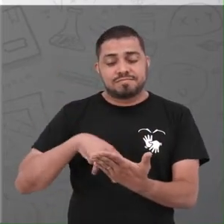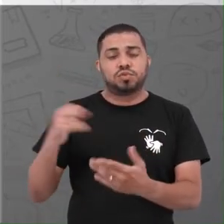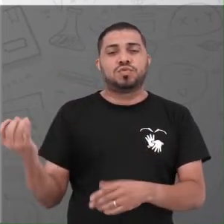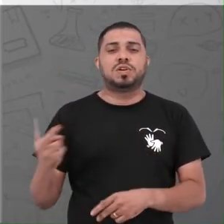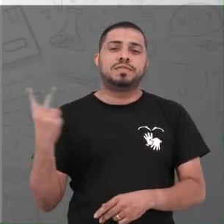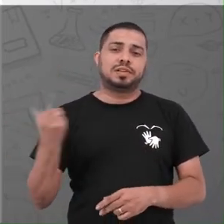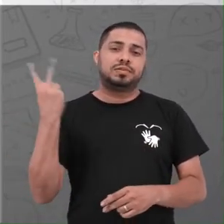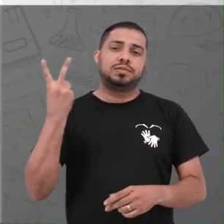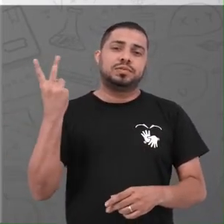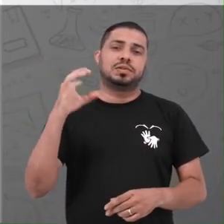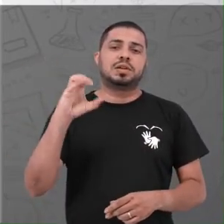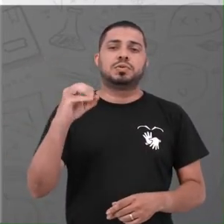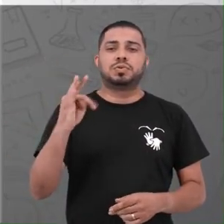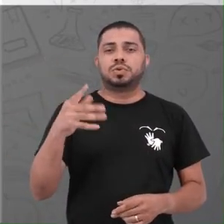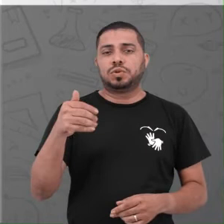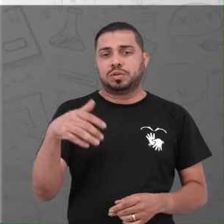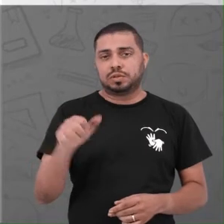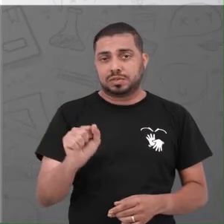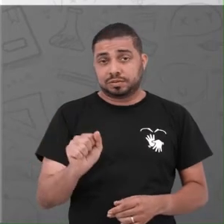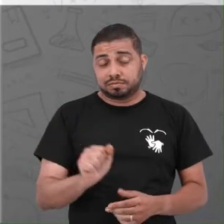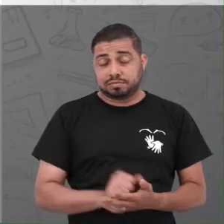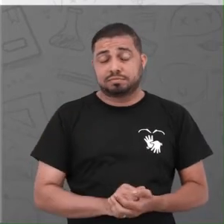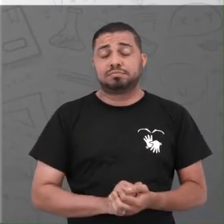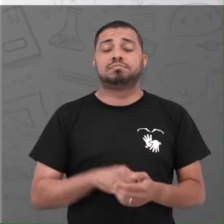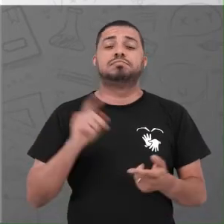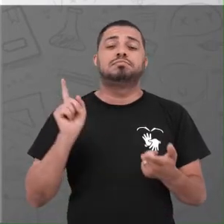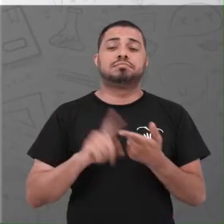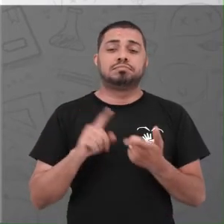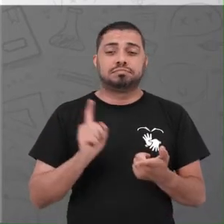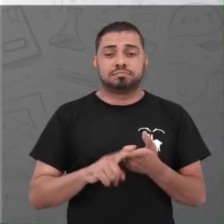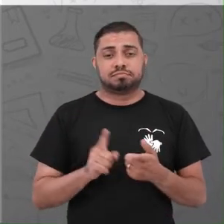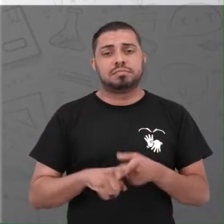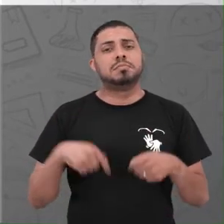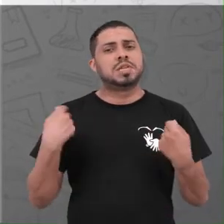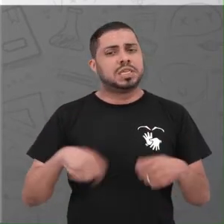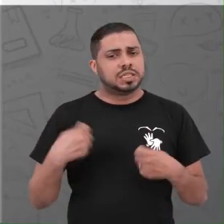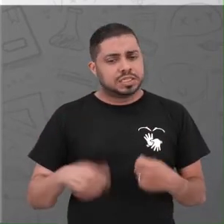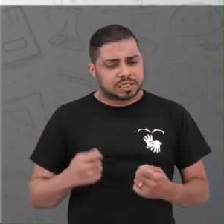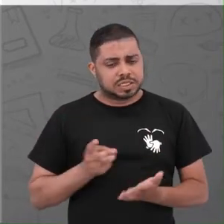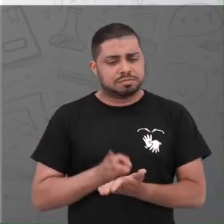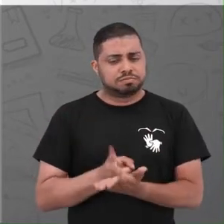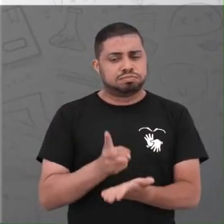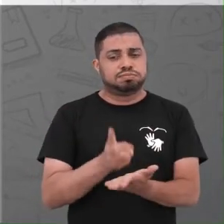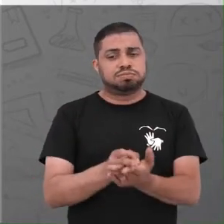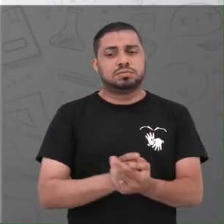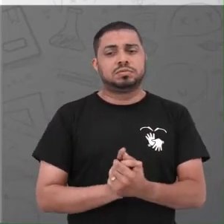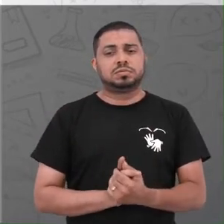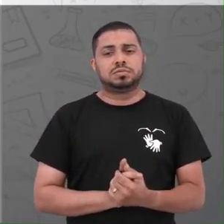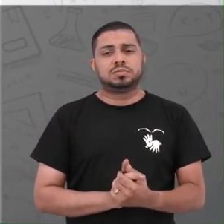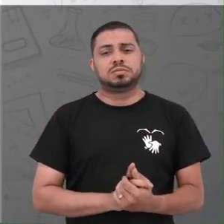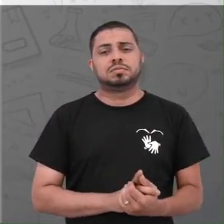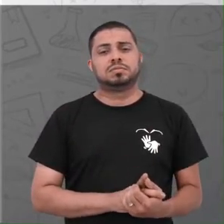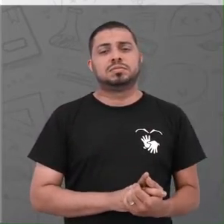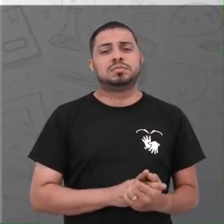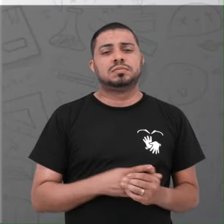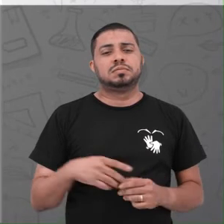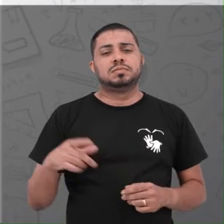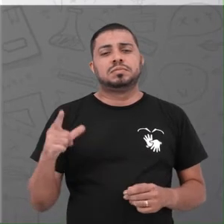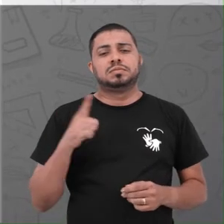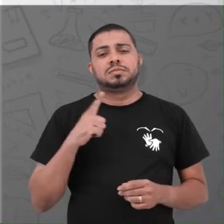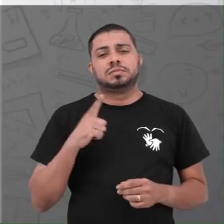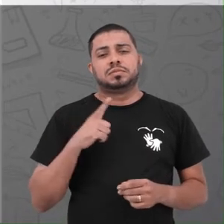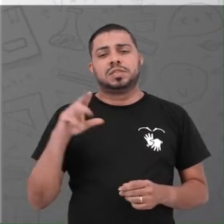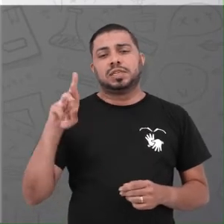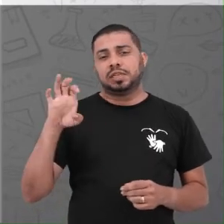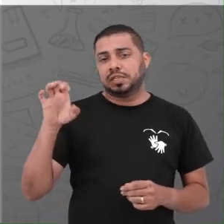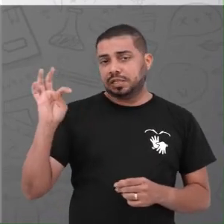da cota. Tá? Isso também deve ser seguido para as reentrâncias. Então, no